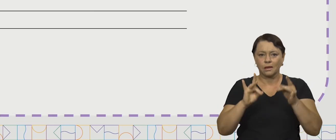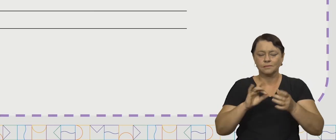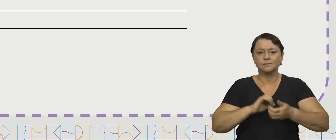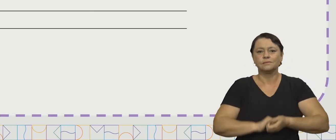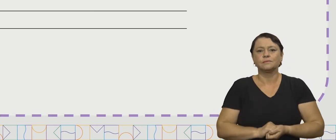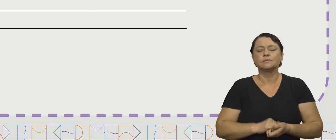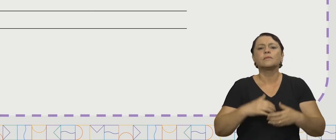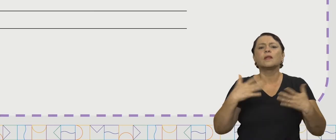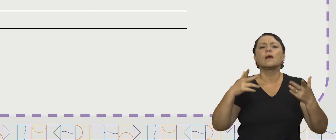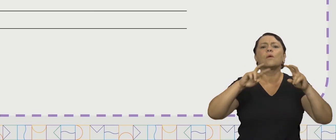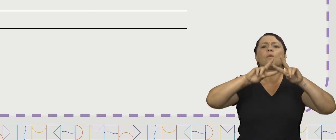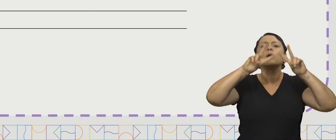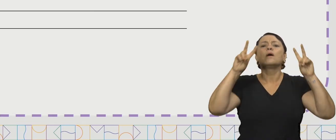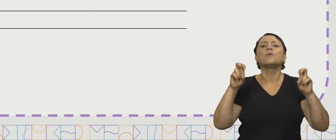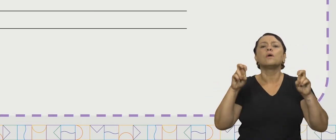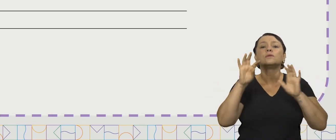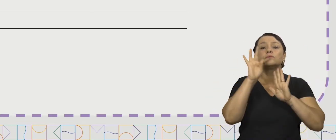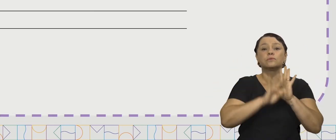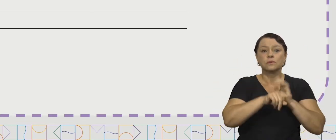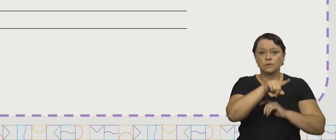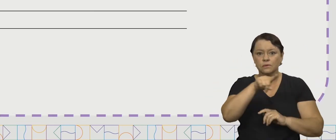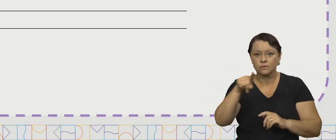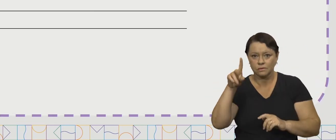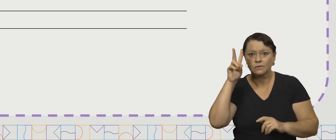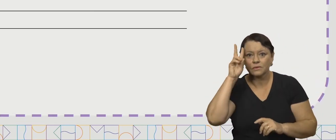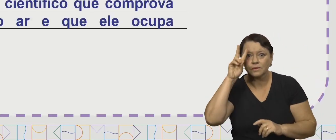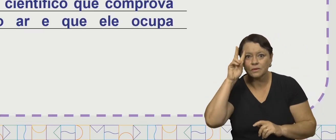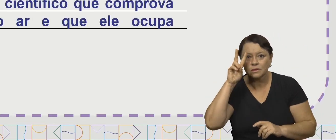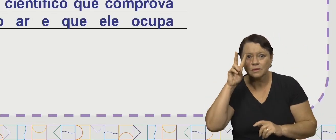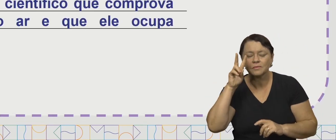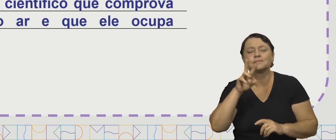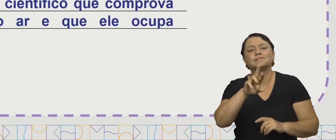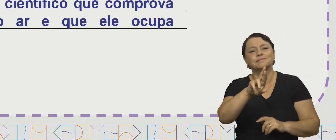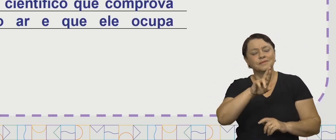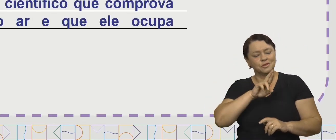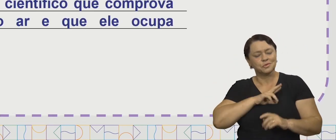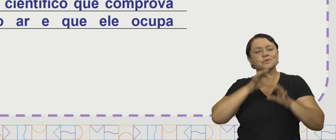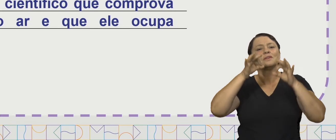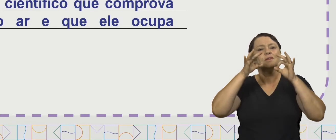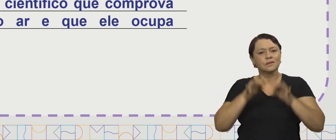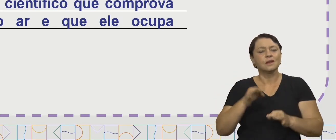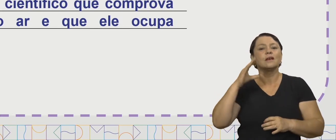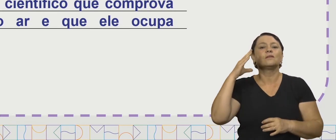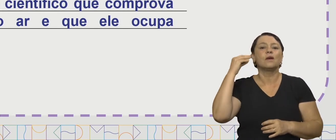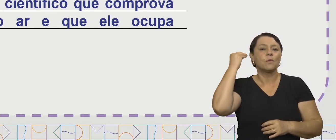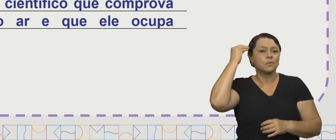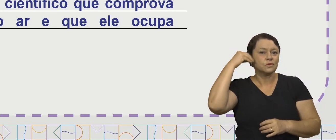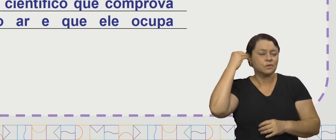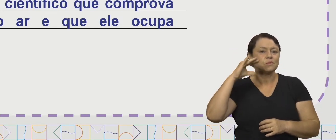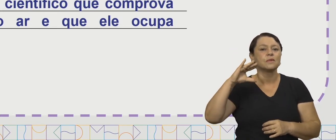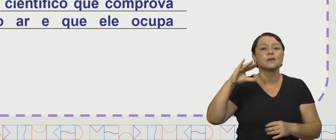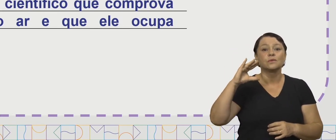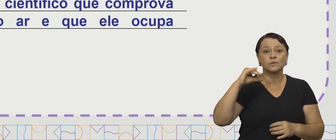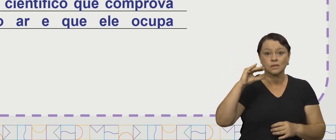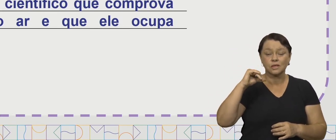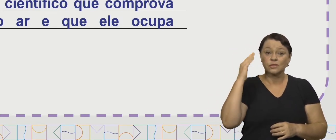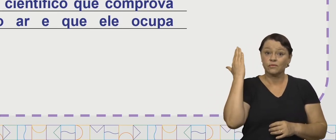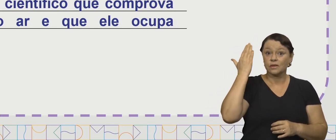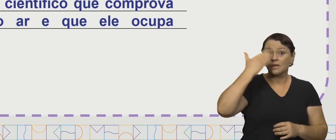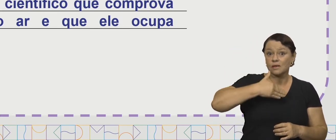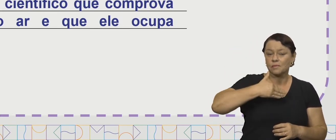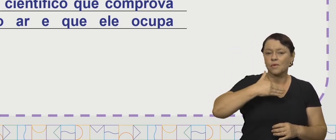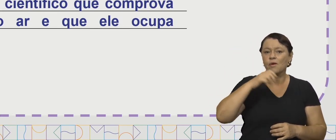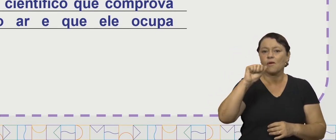grudento. Qual era o assunto do texto? Alguém lembra? Acertou quem disse que era o experimento científico,